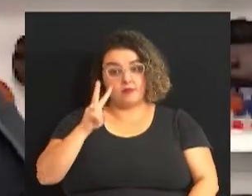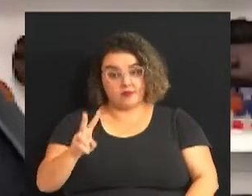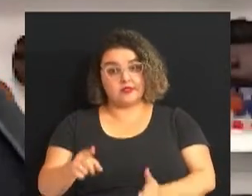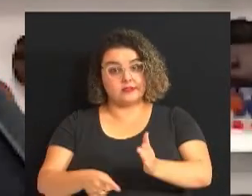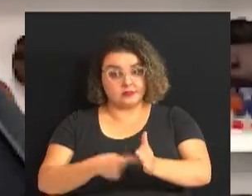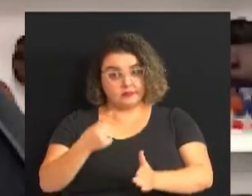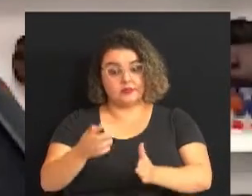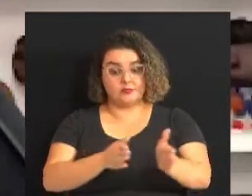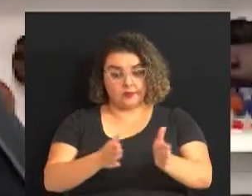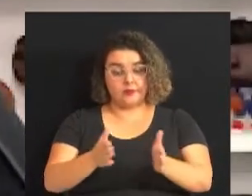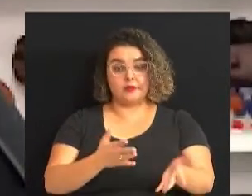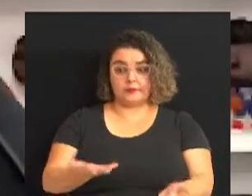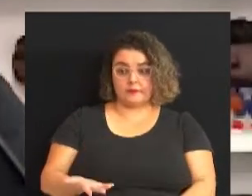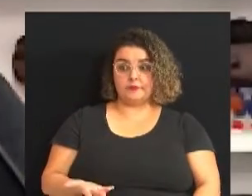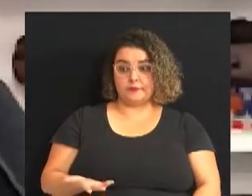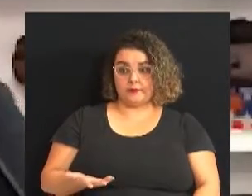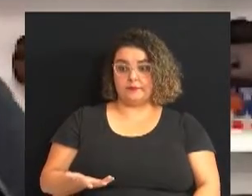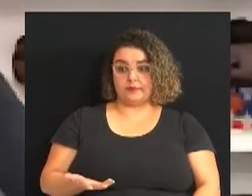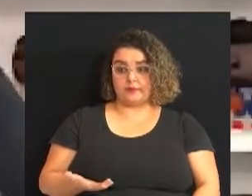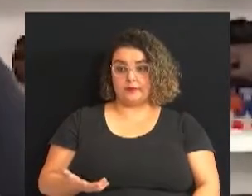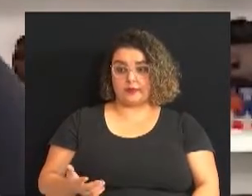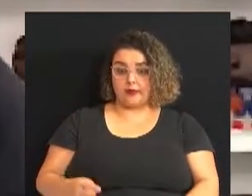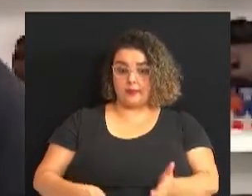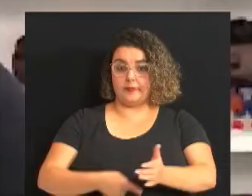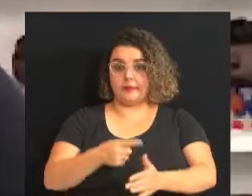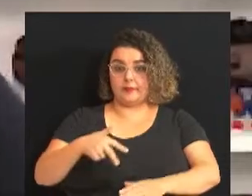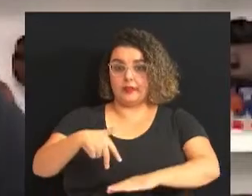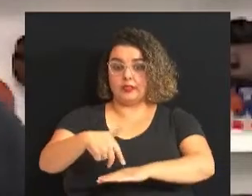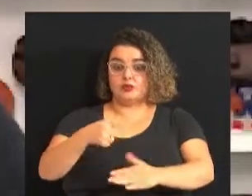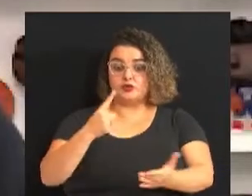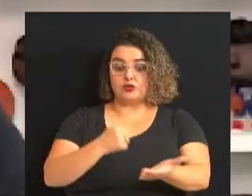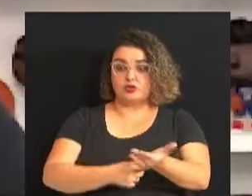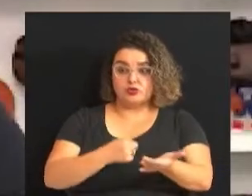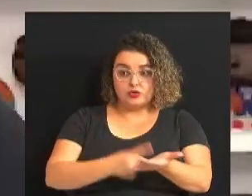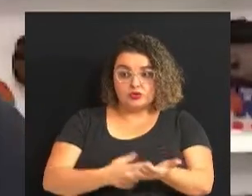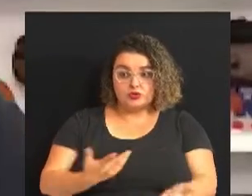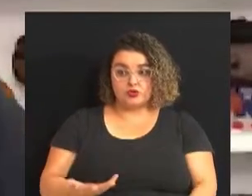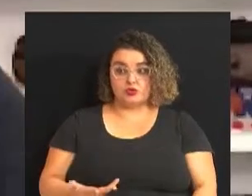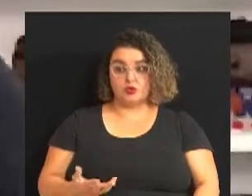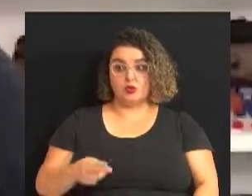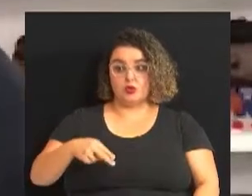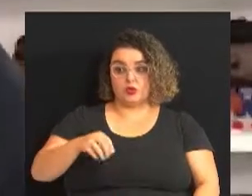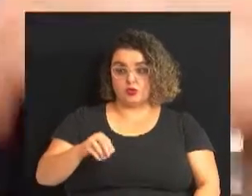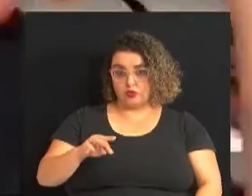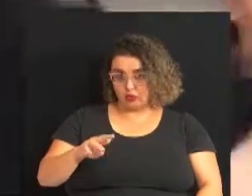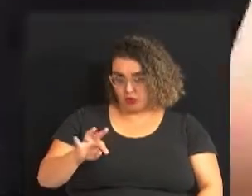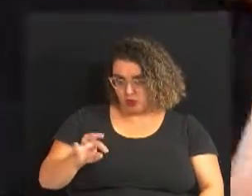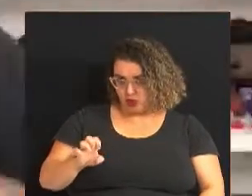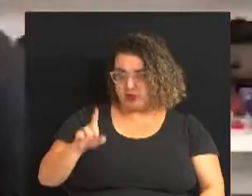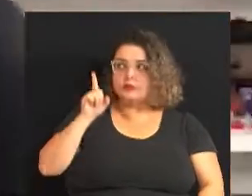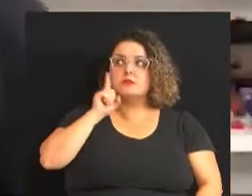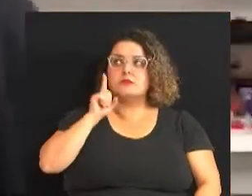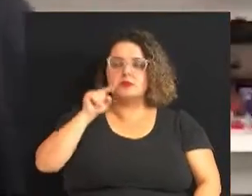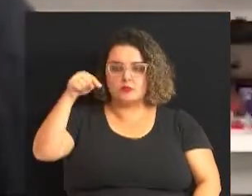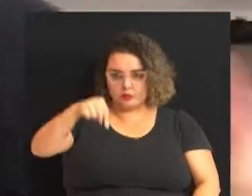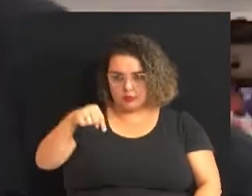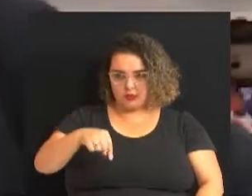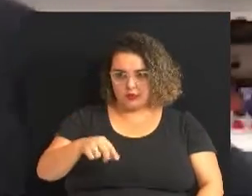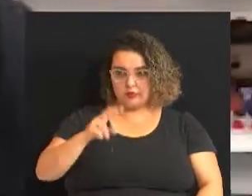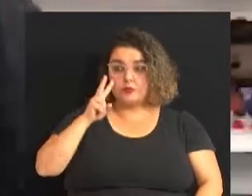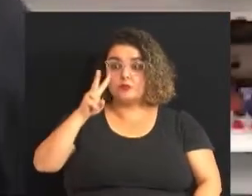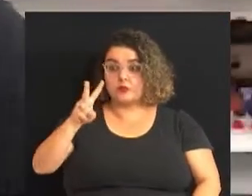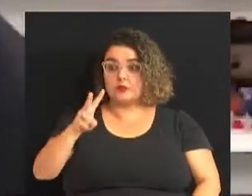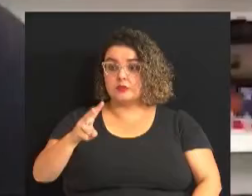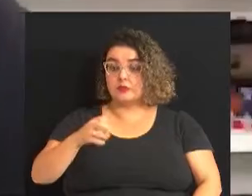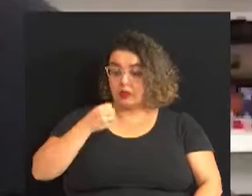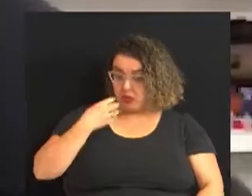primeira imagem, às vezes, é a que fica, de comprometimento. Os norte-americanos, quando vêm para cá, para ver o jogador, se ele é talentoso, se